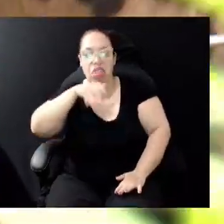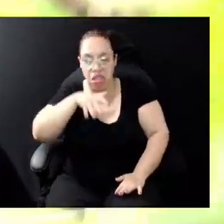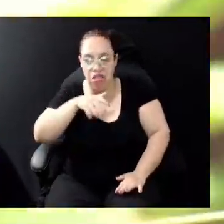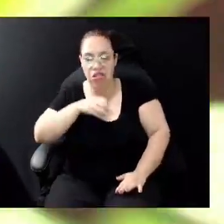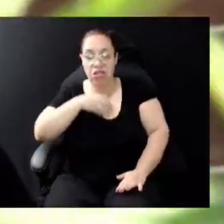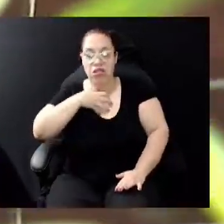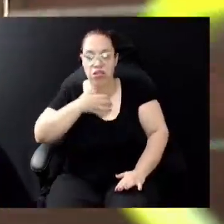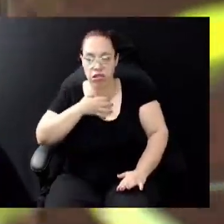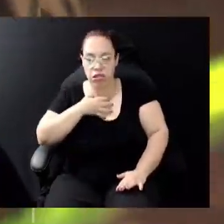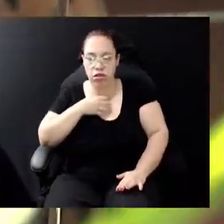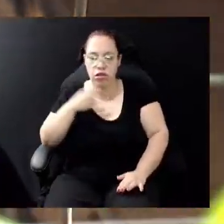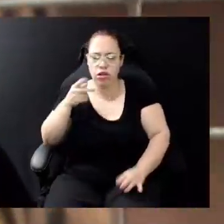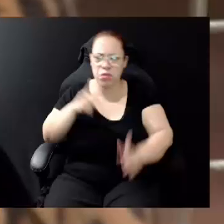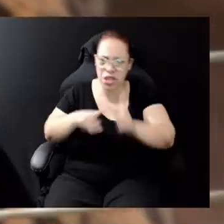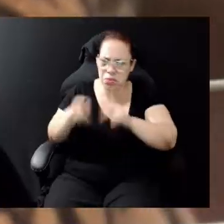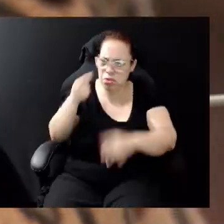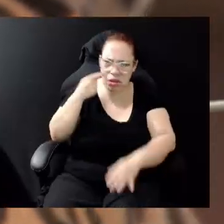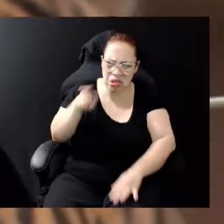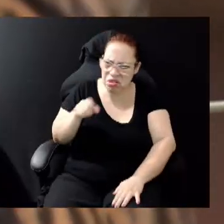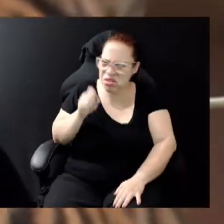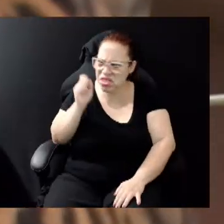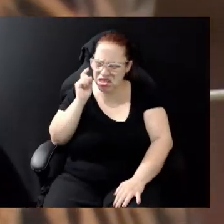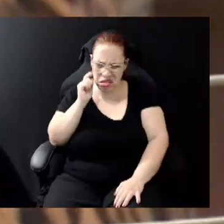público isso é bem